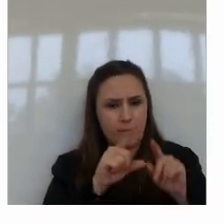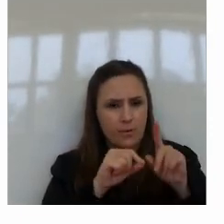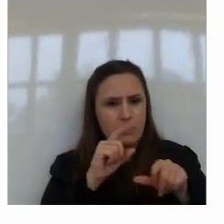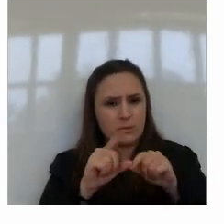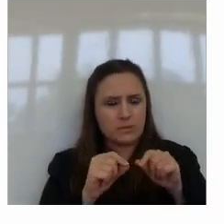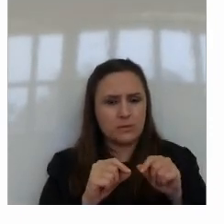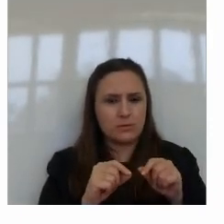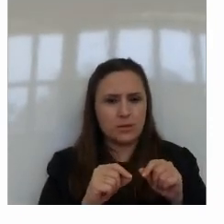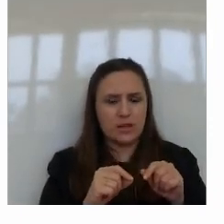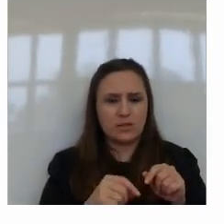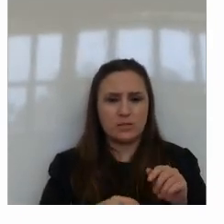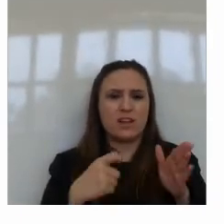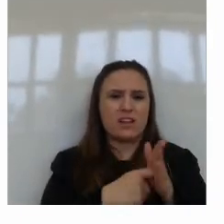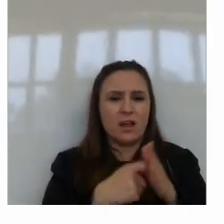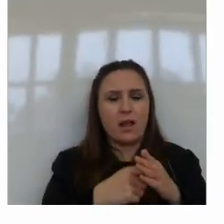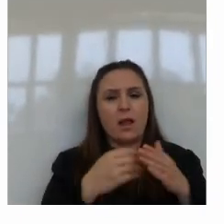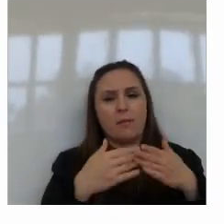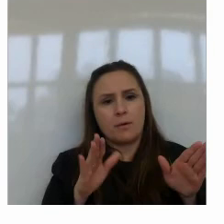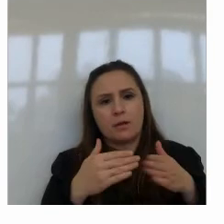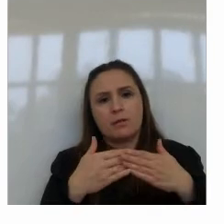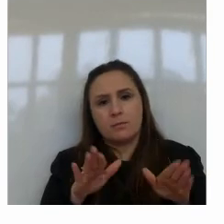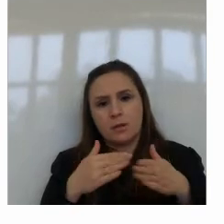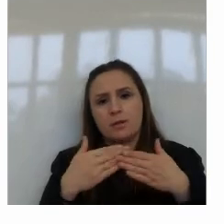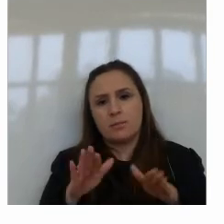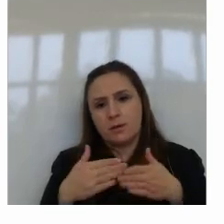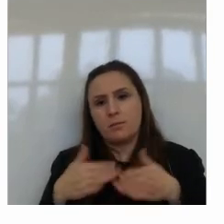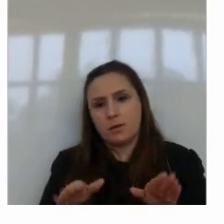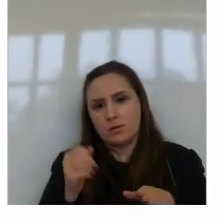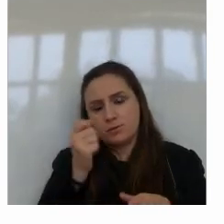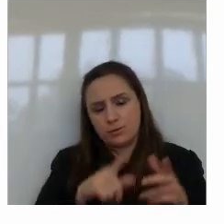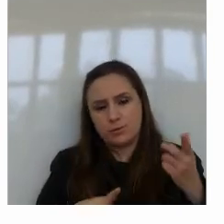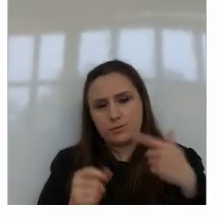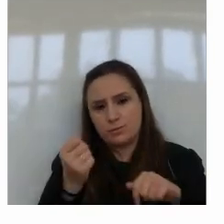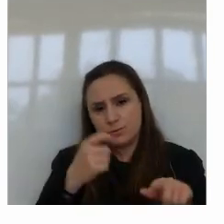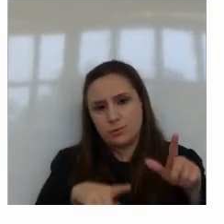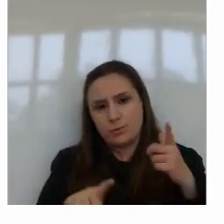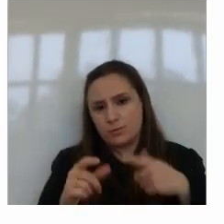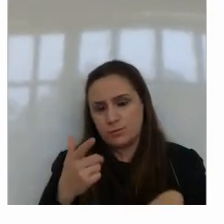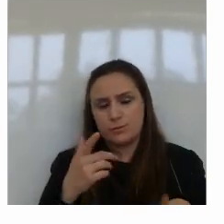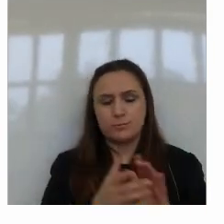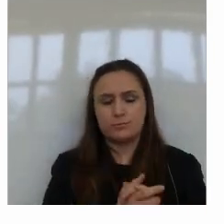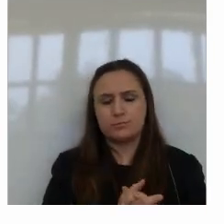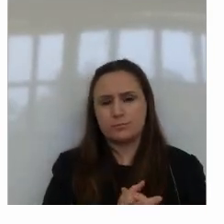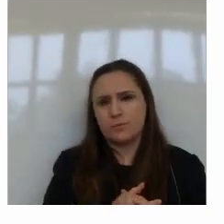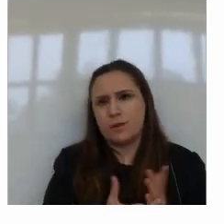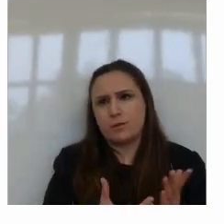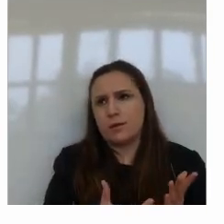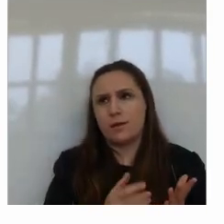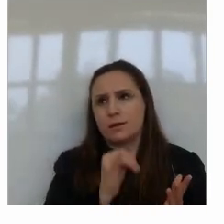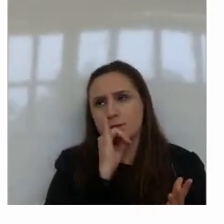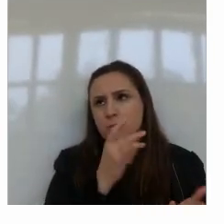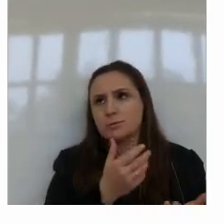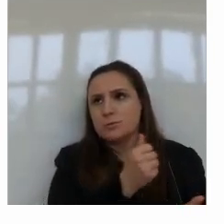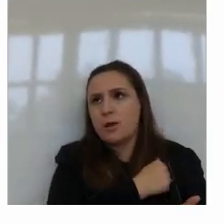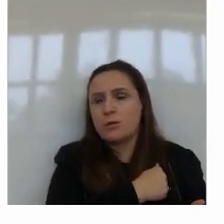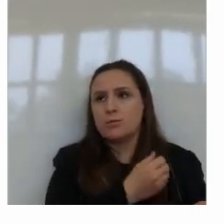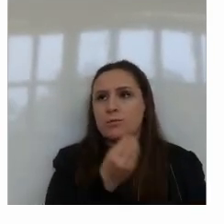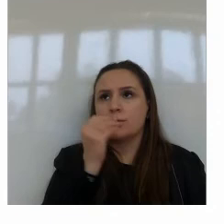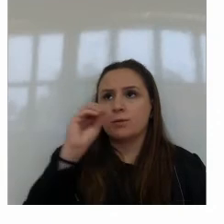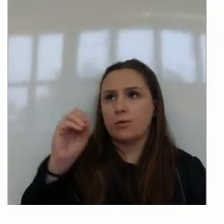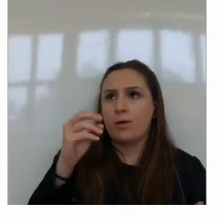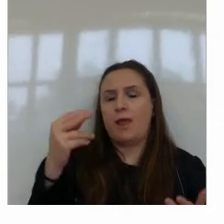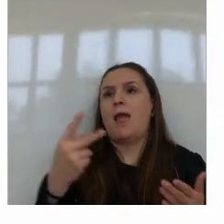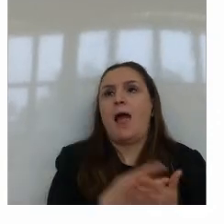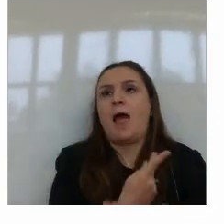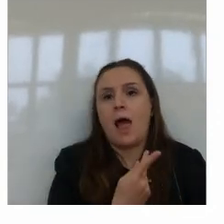Aqui também tem essa configuração aqui de tentativas reabertas, que a gente pode deixar manualmente, ou seja,